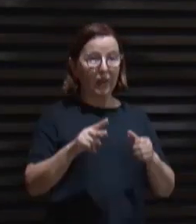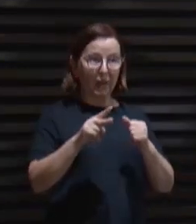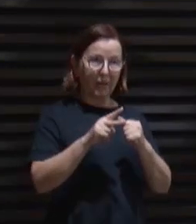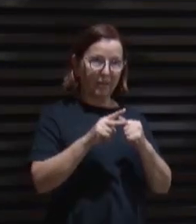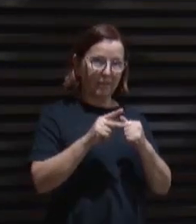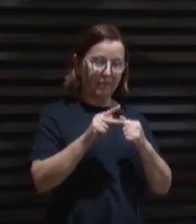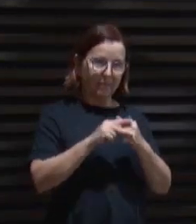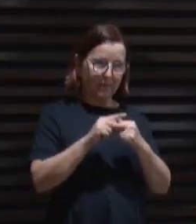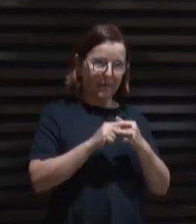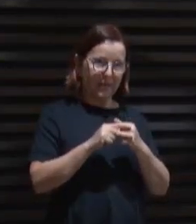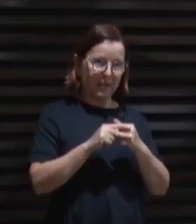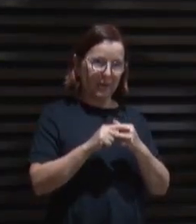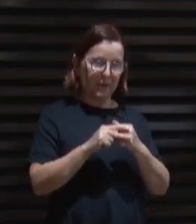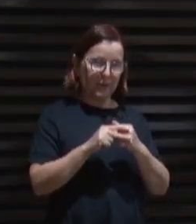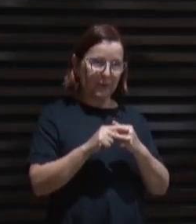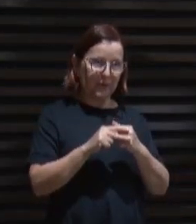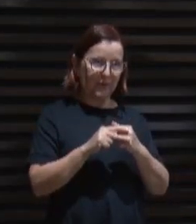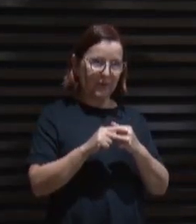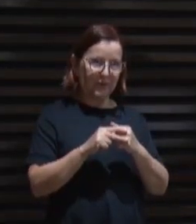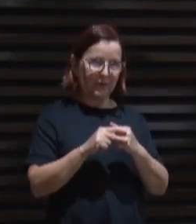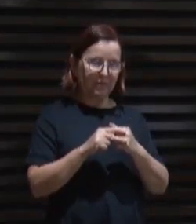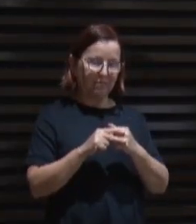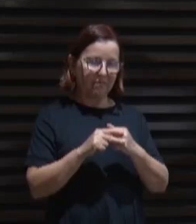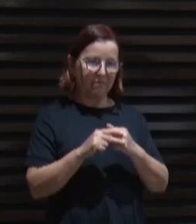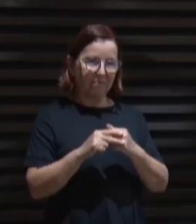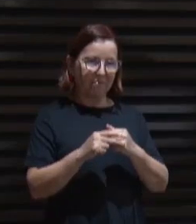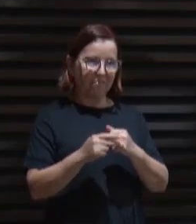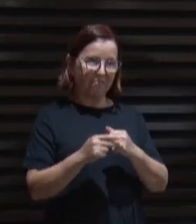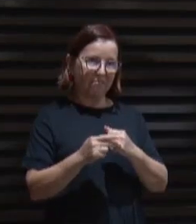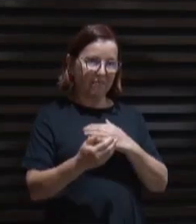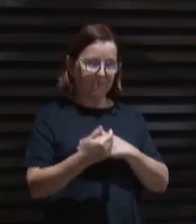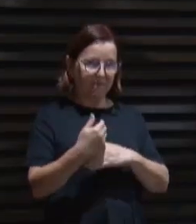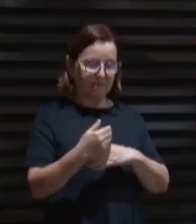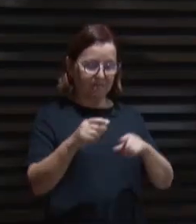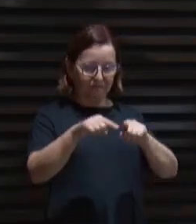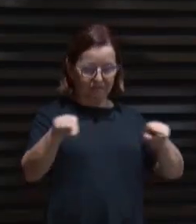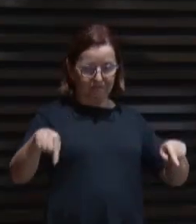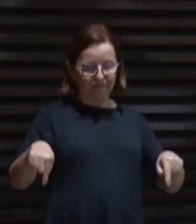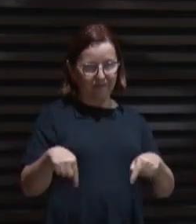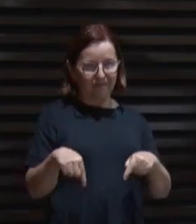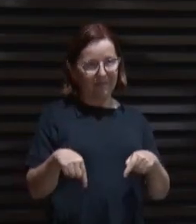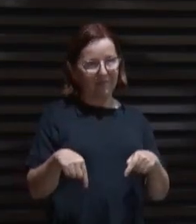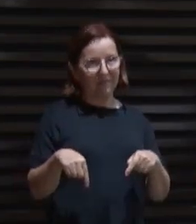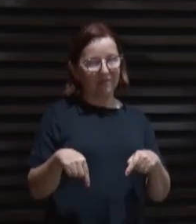entrou, mas o livro de João diz como foi que ele entrou. Ele entrou